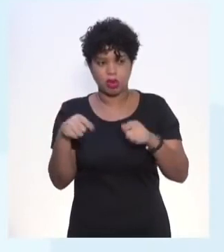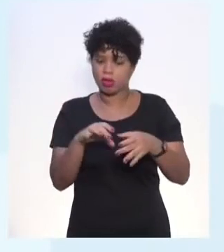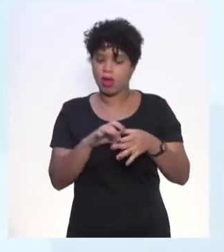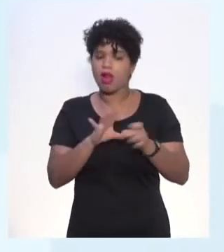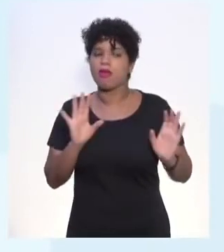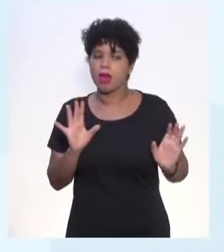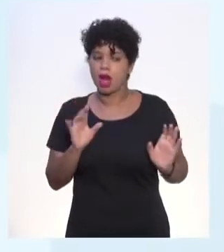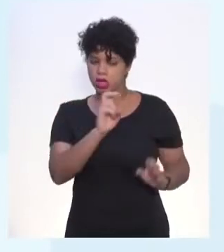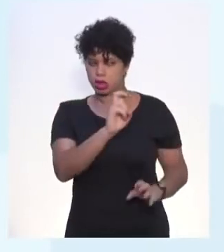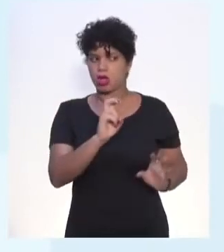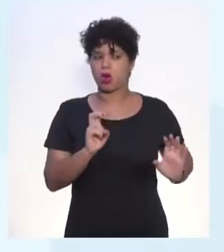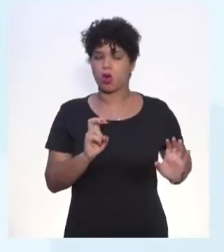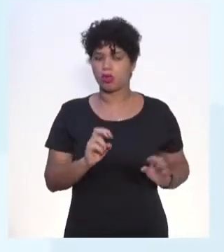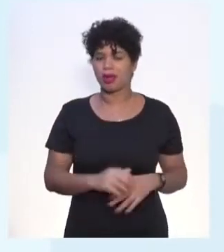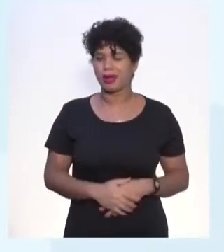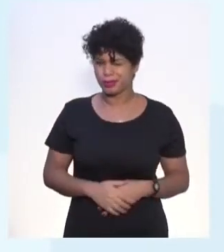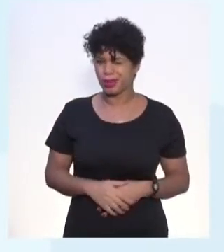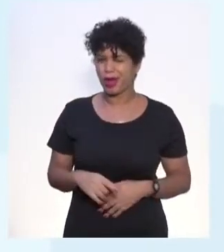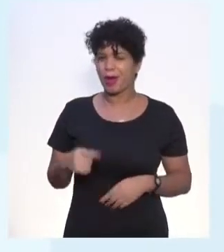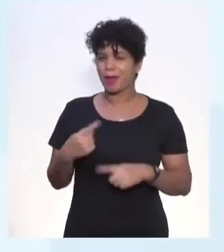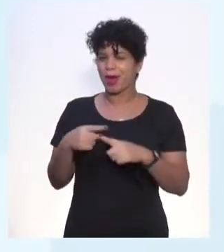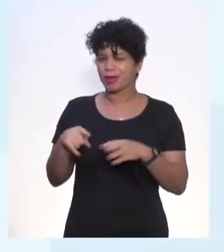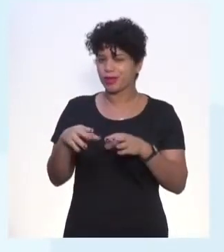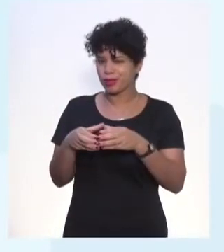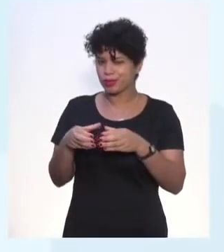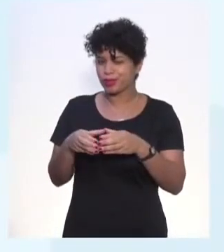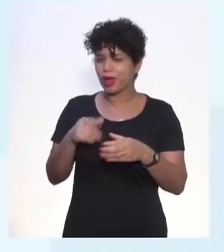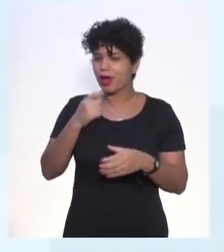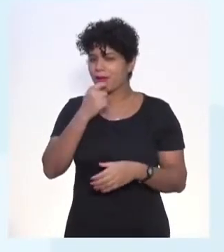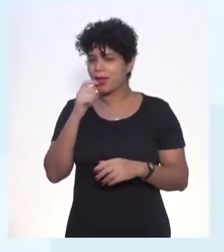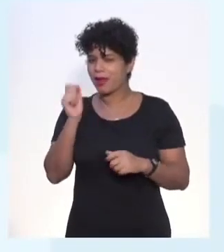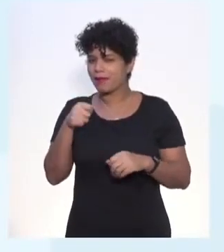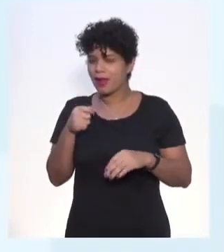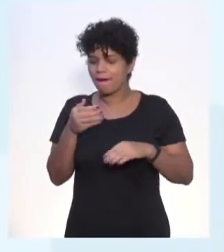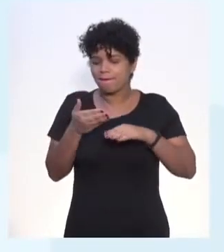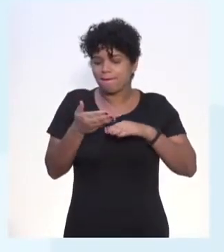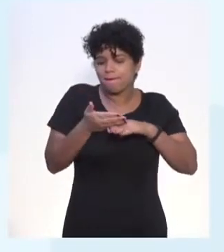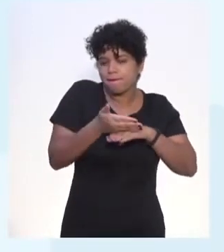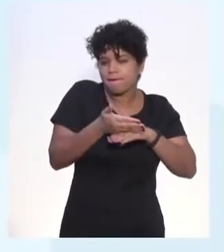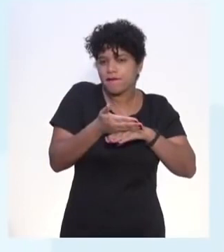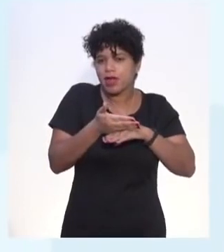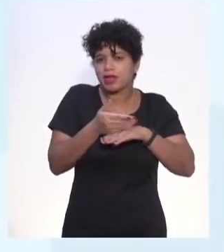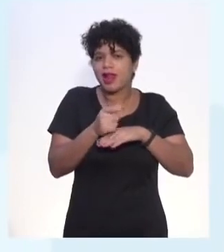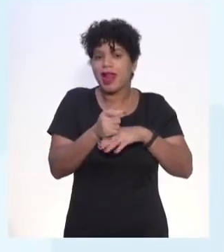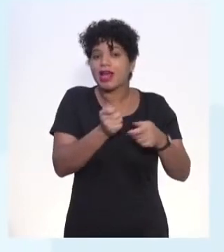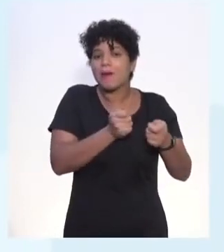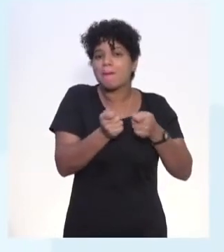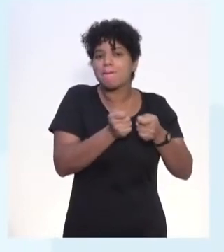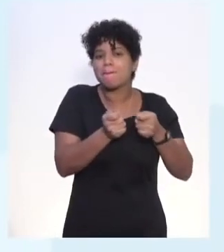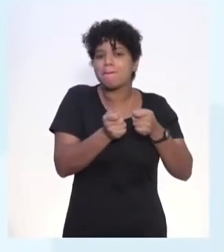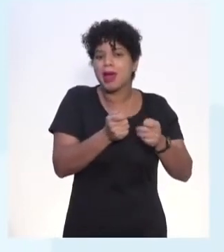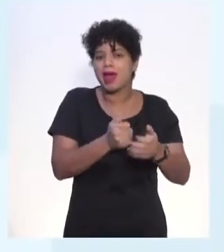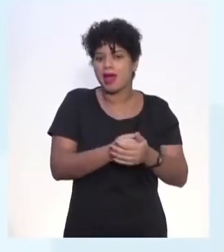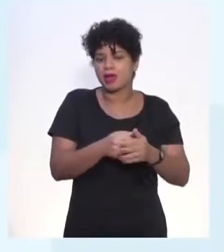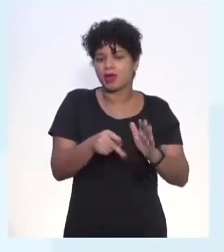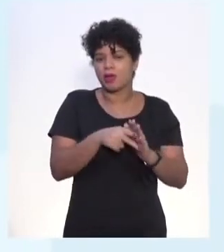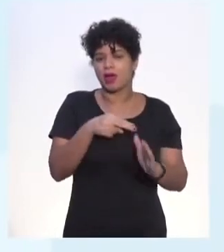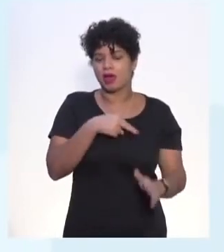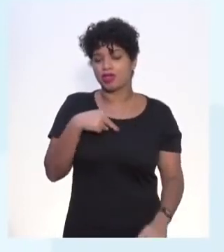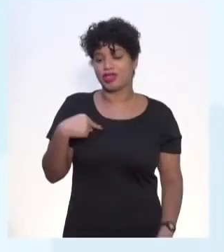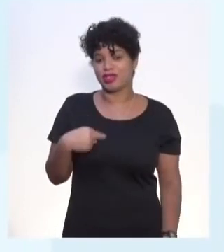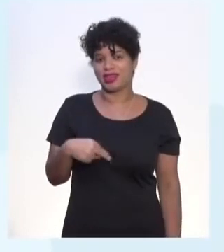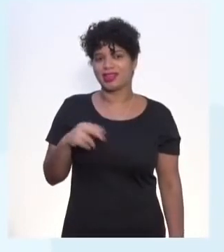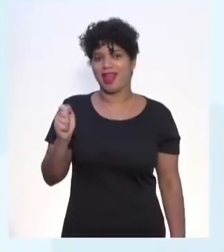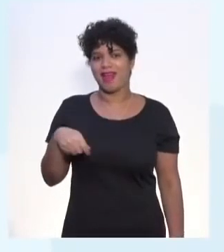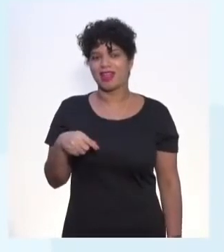Inglaterra inicial logrou êxito, né, de tentar penetrar no mercado chinês e exportar outras coisas para a